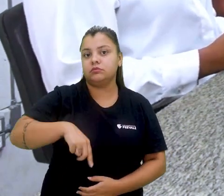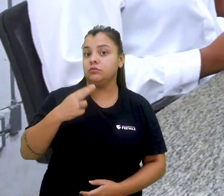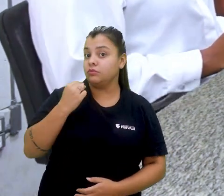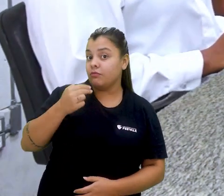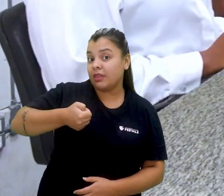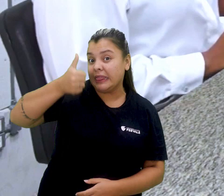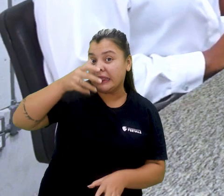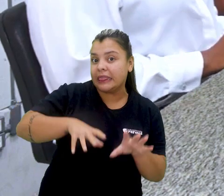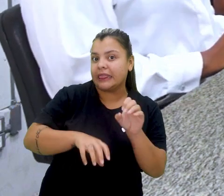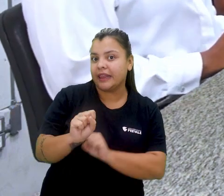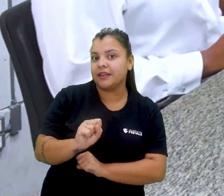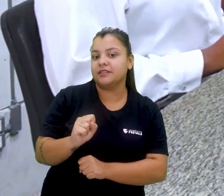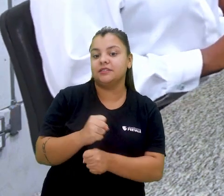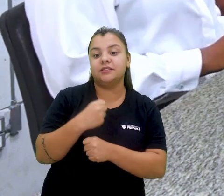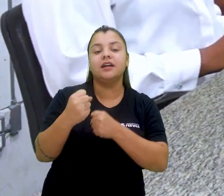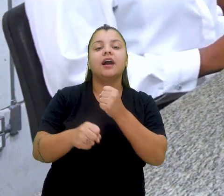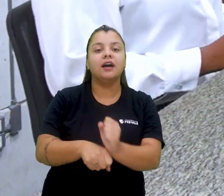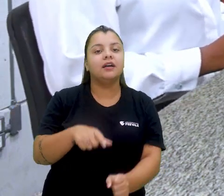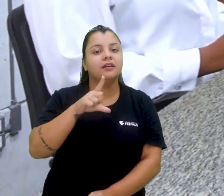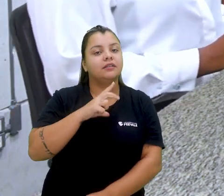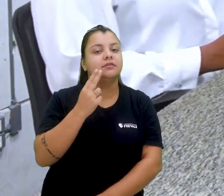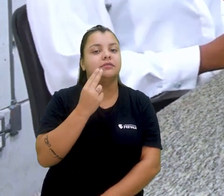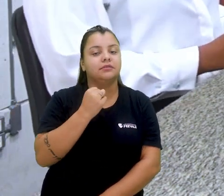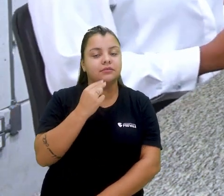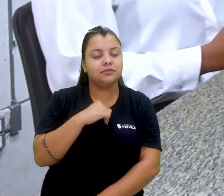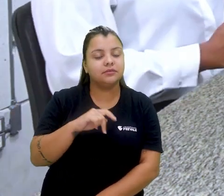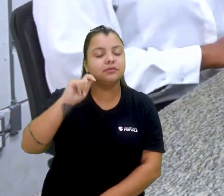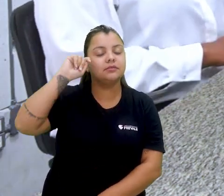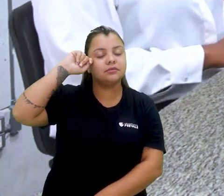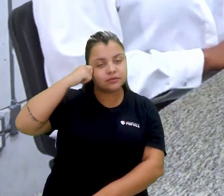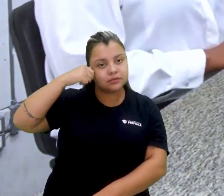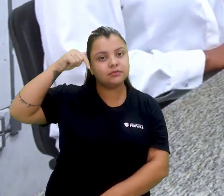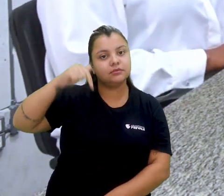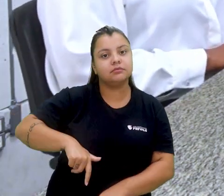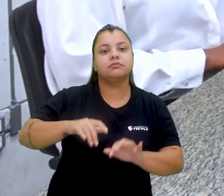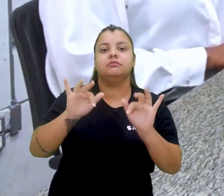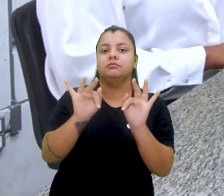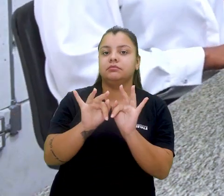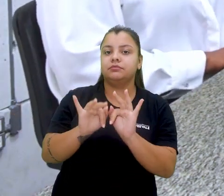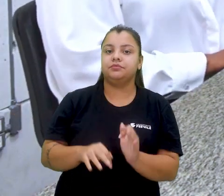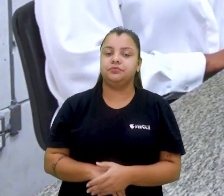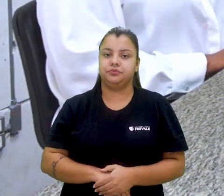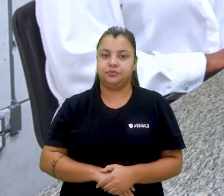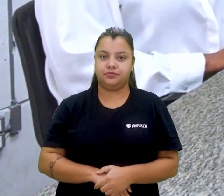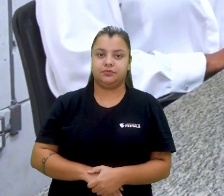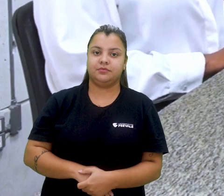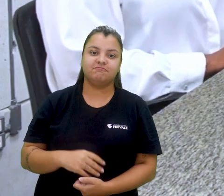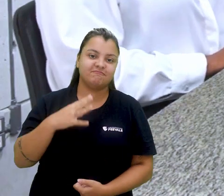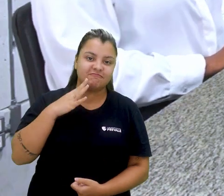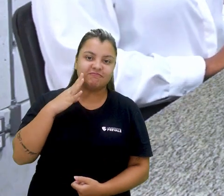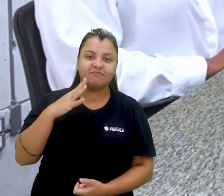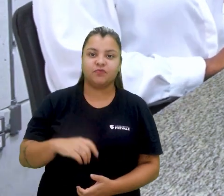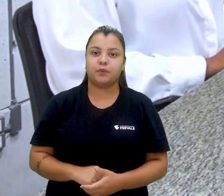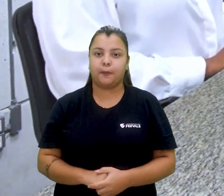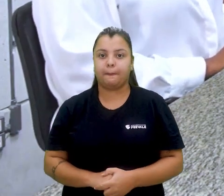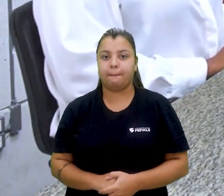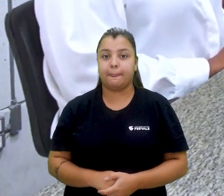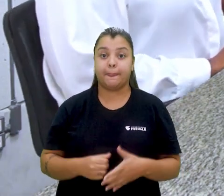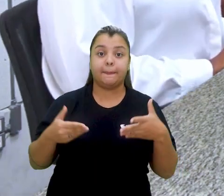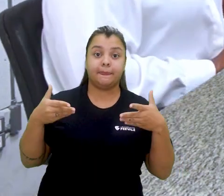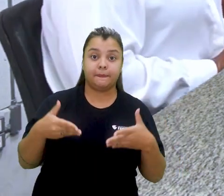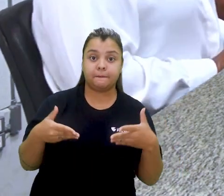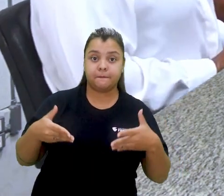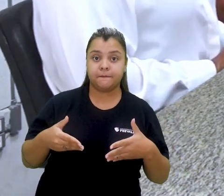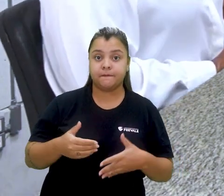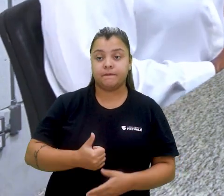quase formando já ano que vem teremos aí uma nutricionista tão negra na universidade isso é bacana né E hoje estamos